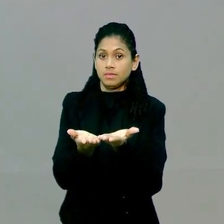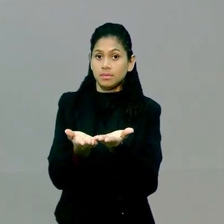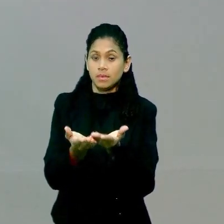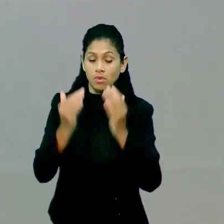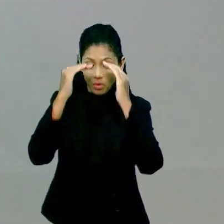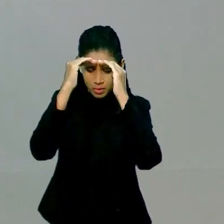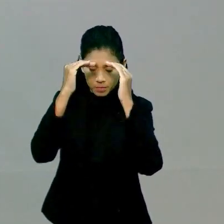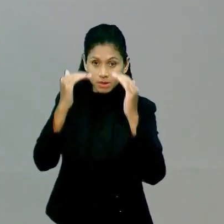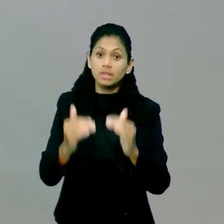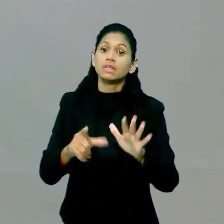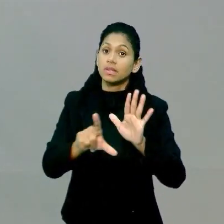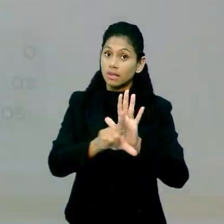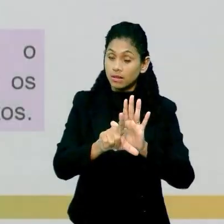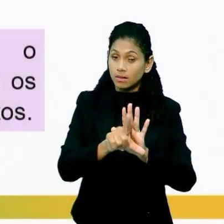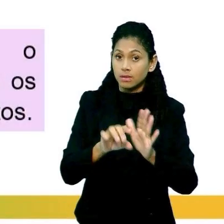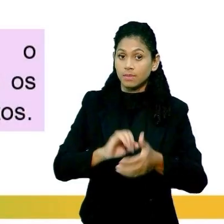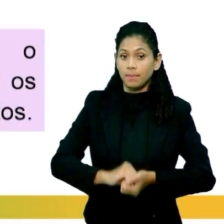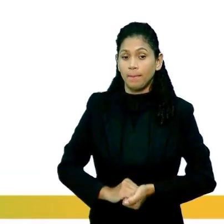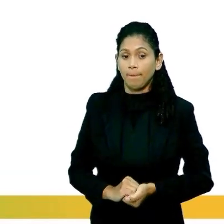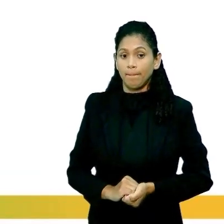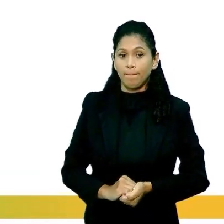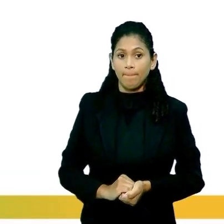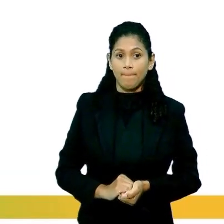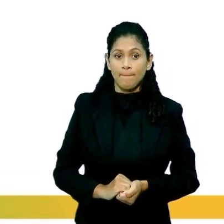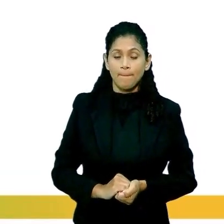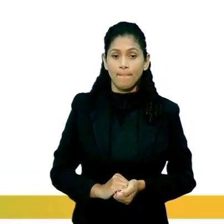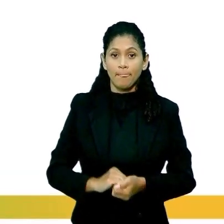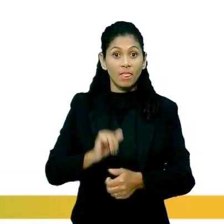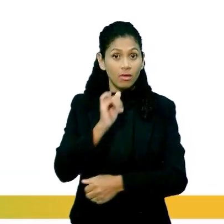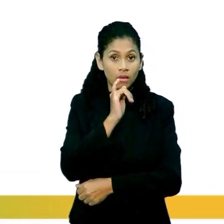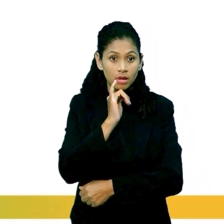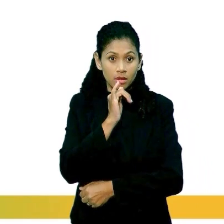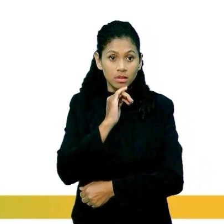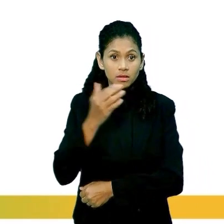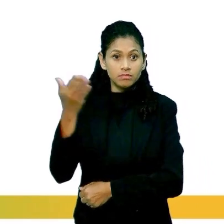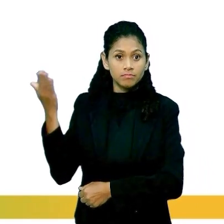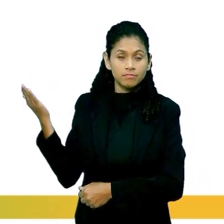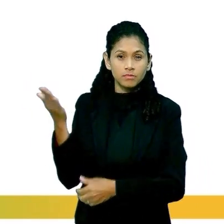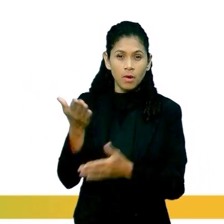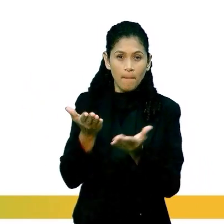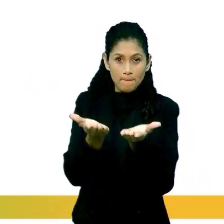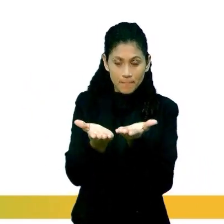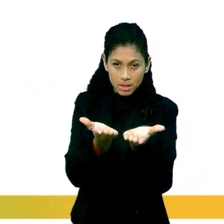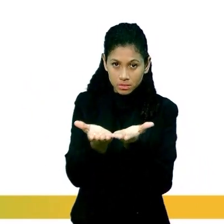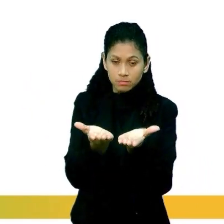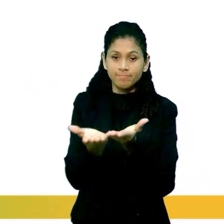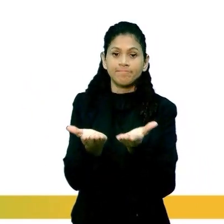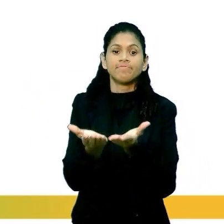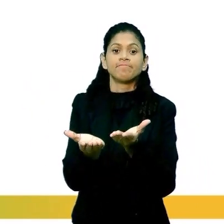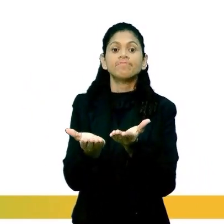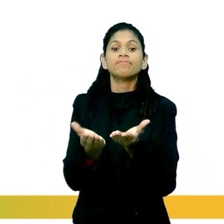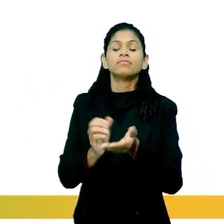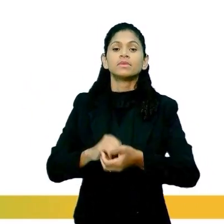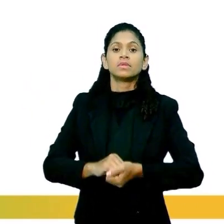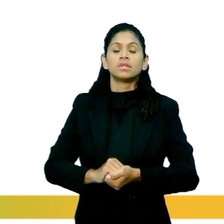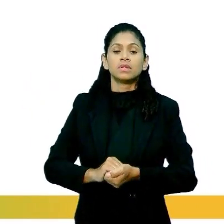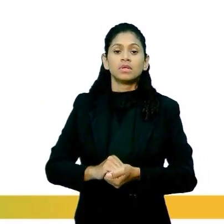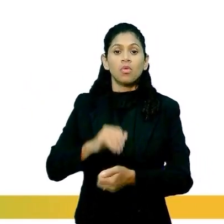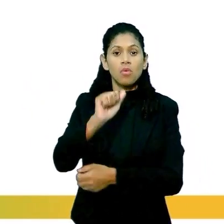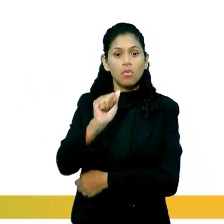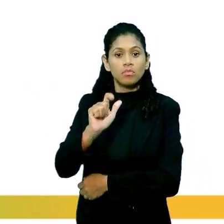lei de Lavoisier. Então, vamos lá. Olha esse exemplo aí. Eu tenho o alumínio reagindo com gás